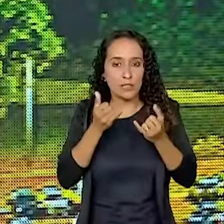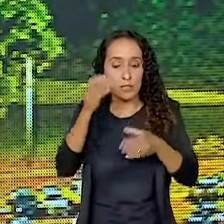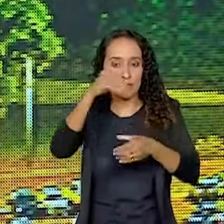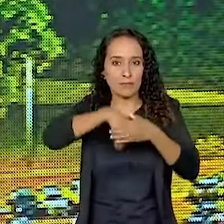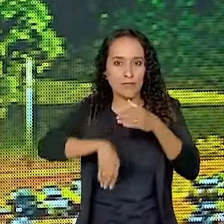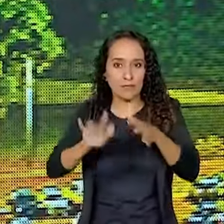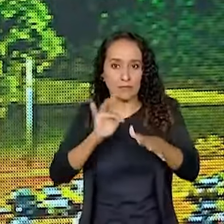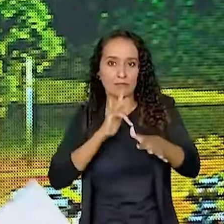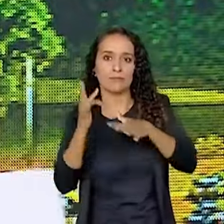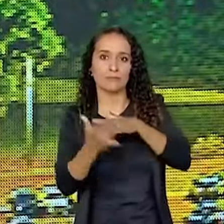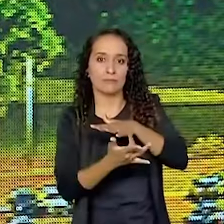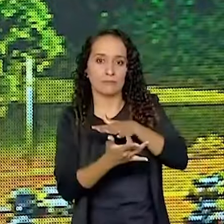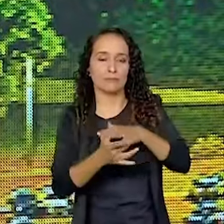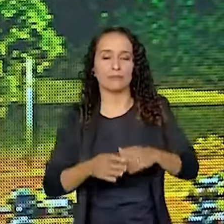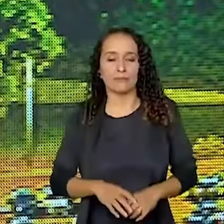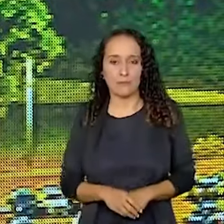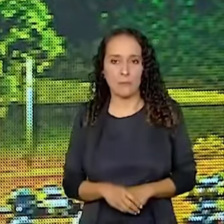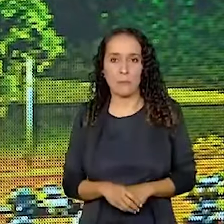redes sociais.